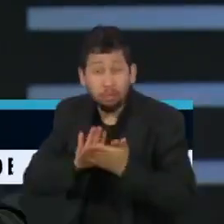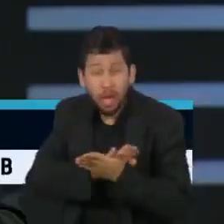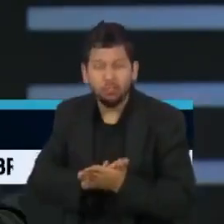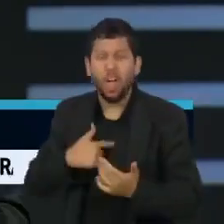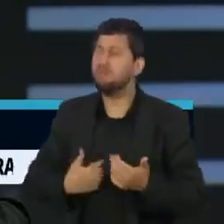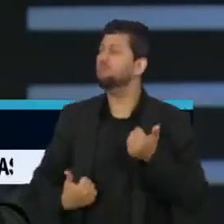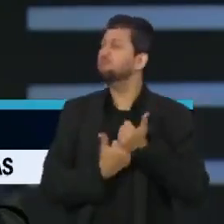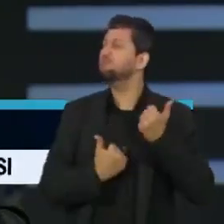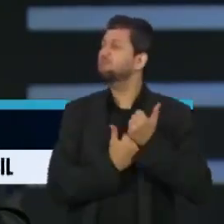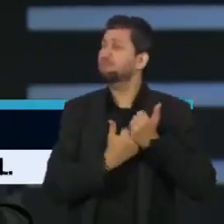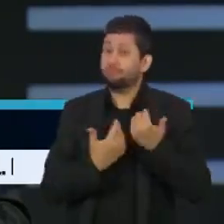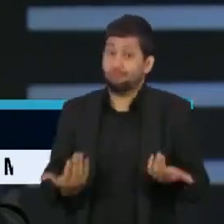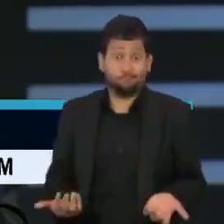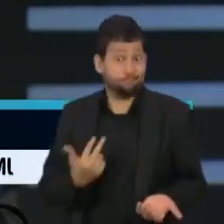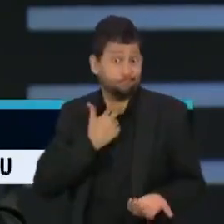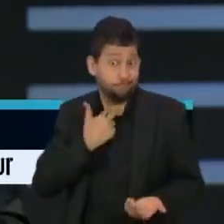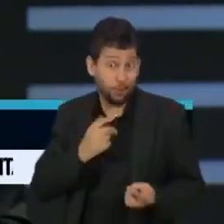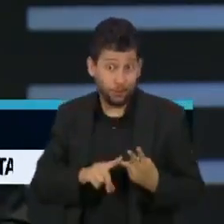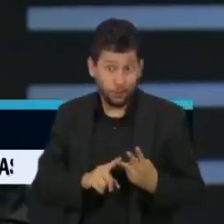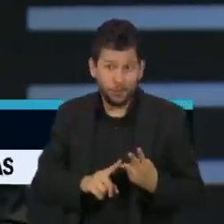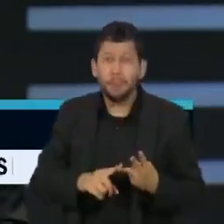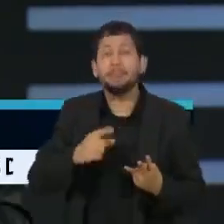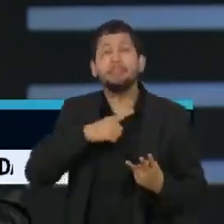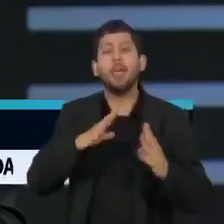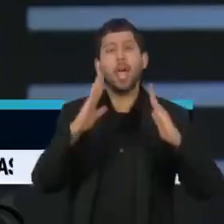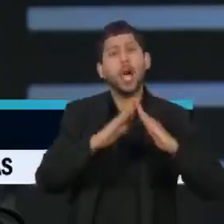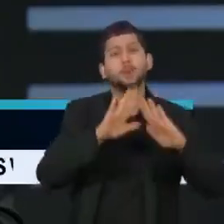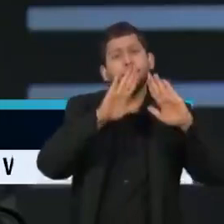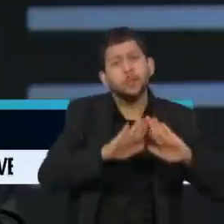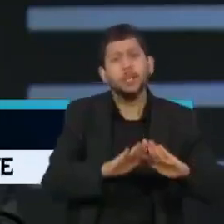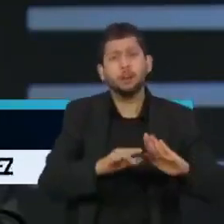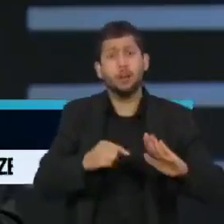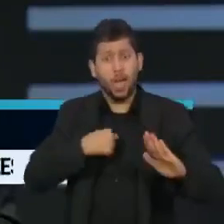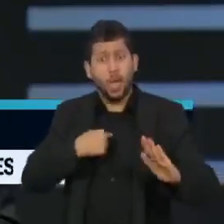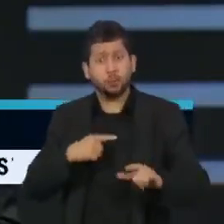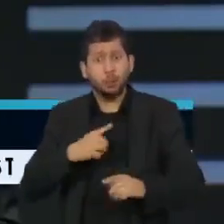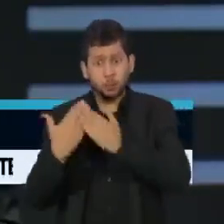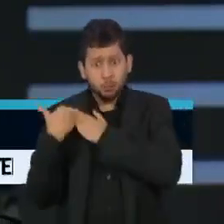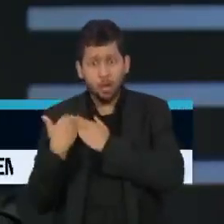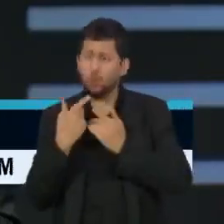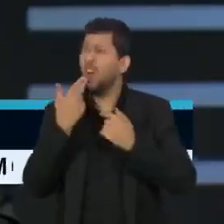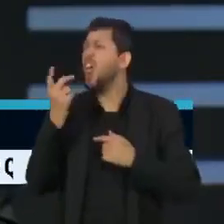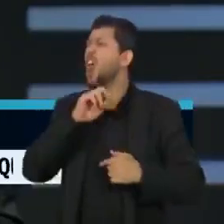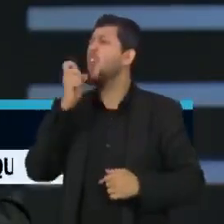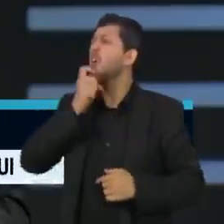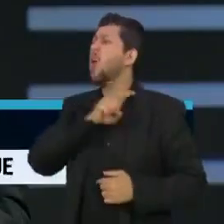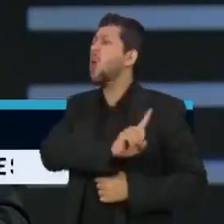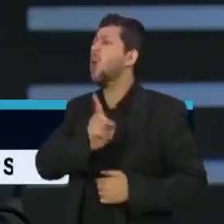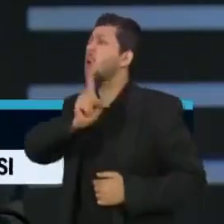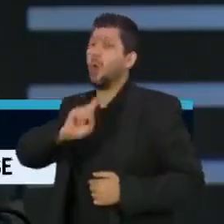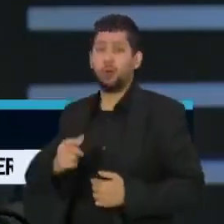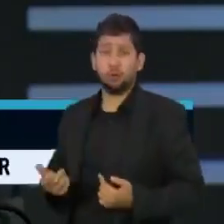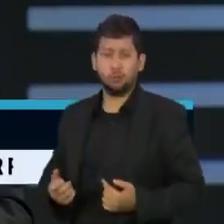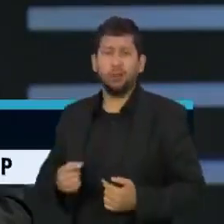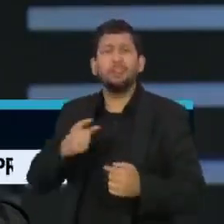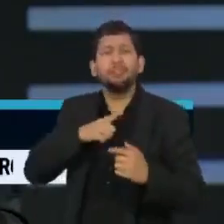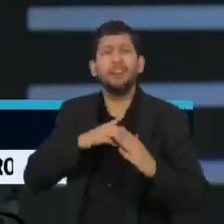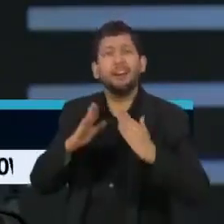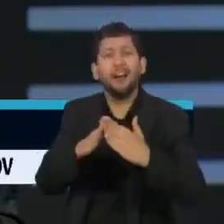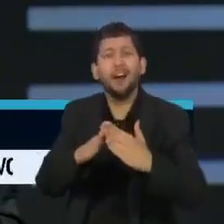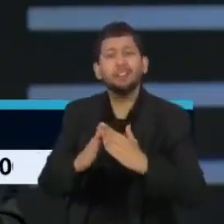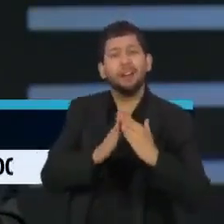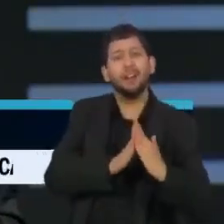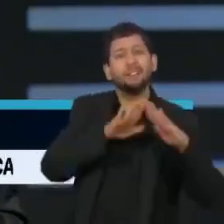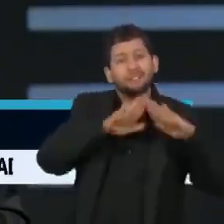jornalista responsável não pode bater no isolamento social jornalista responsável não pode criticar quarentena